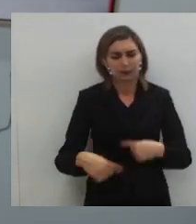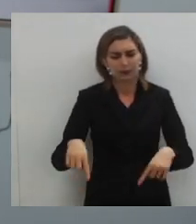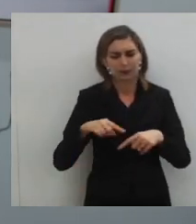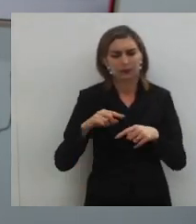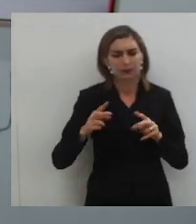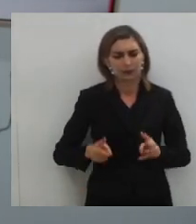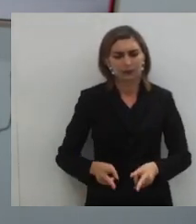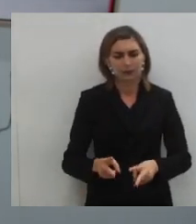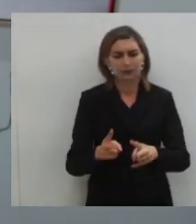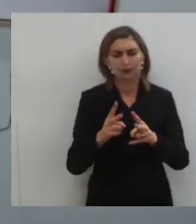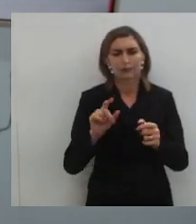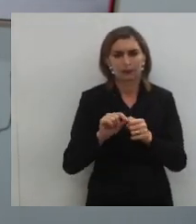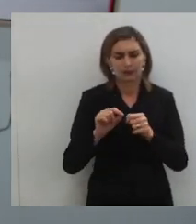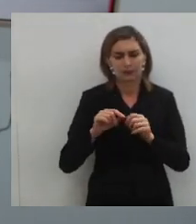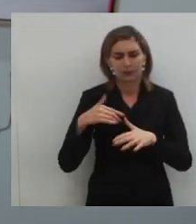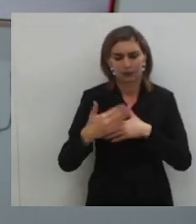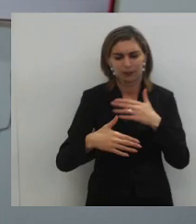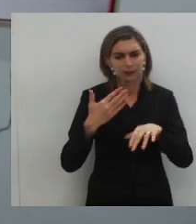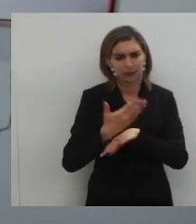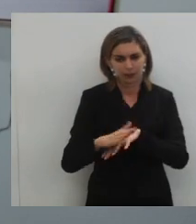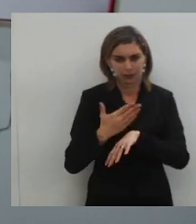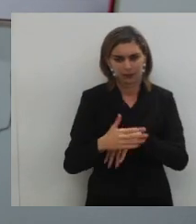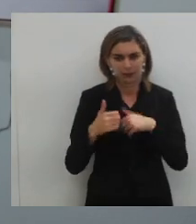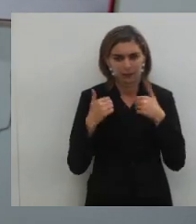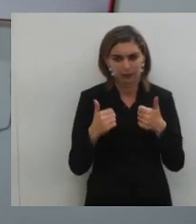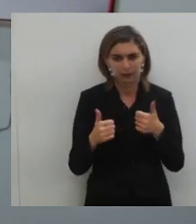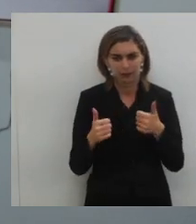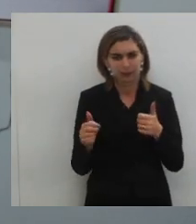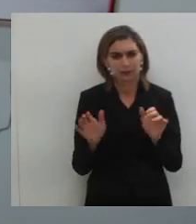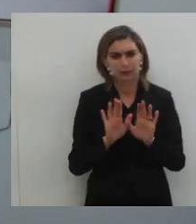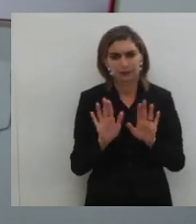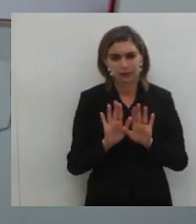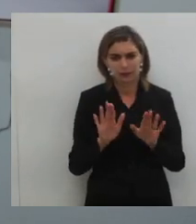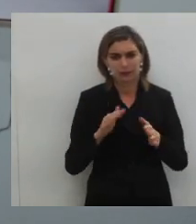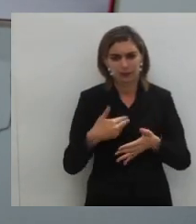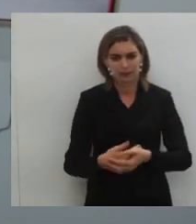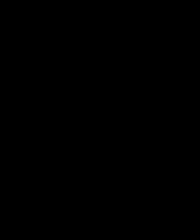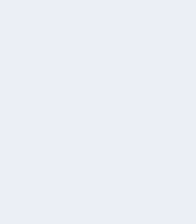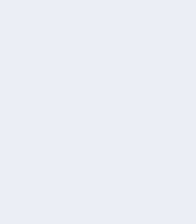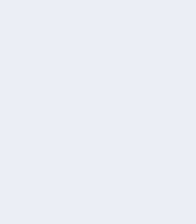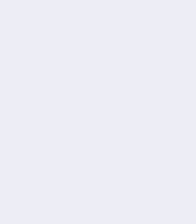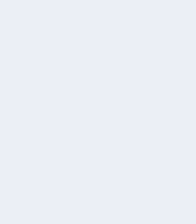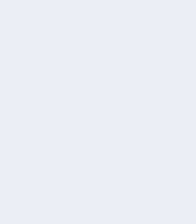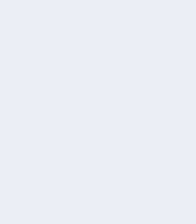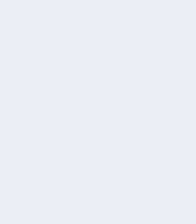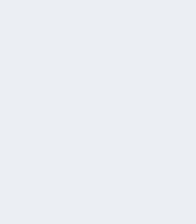vamos dar prosseguimento fazendo bastante exercícios, tá certo? Então, até a próxima.